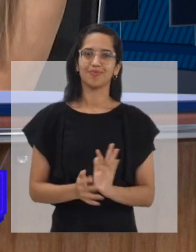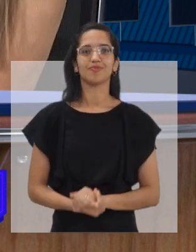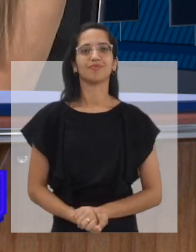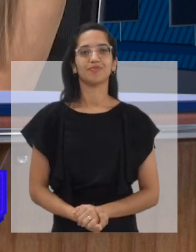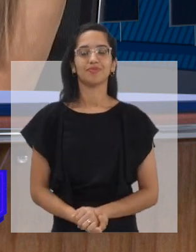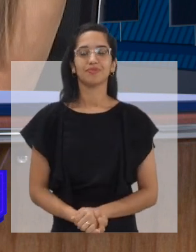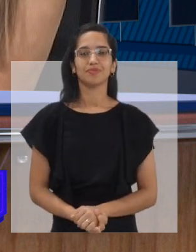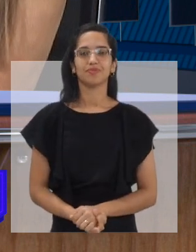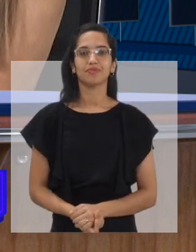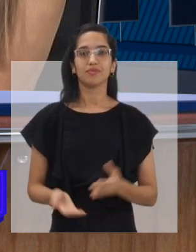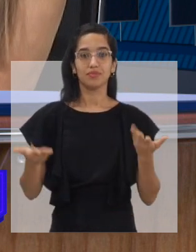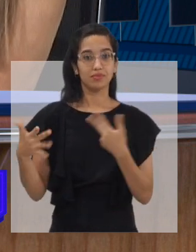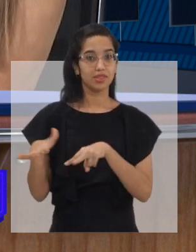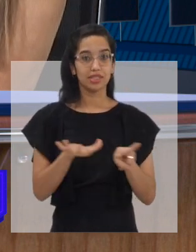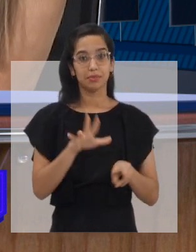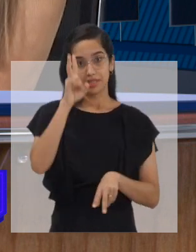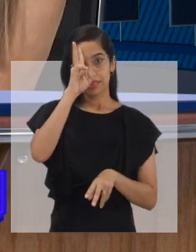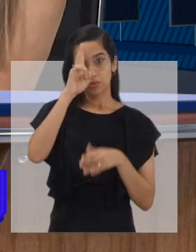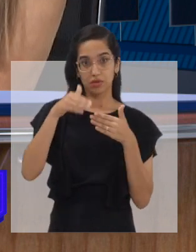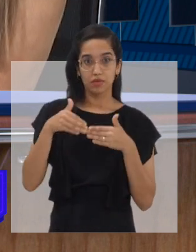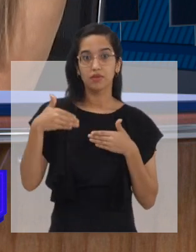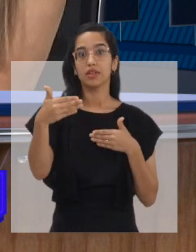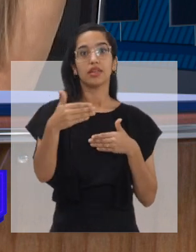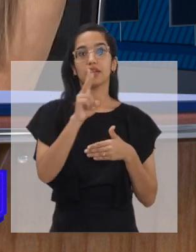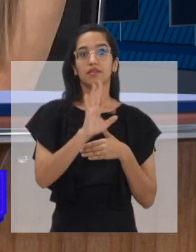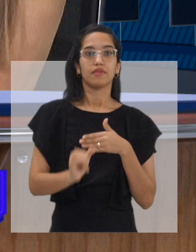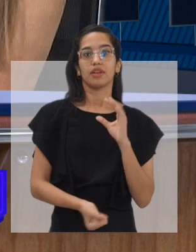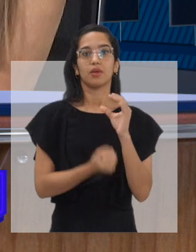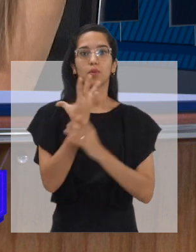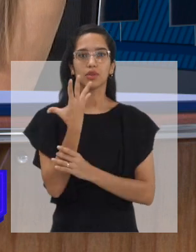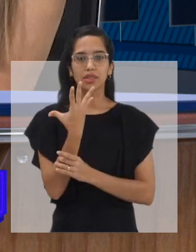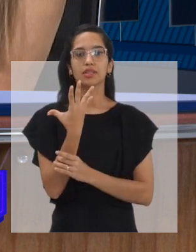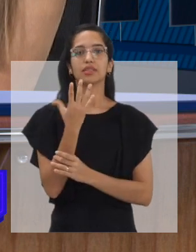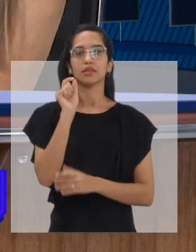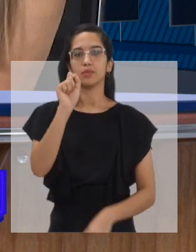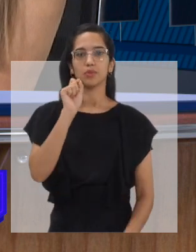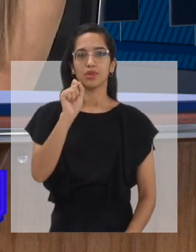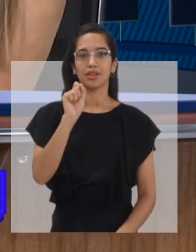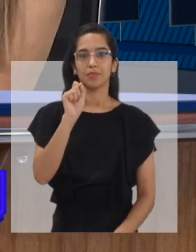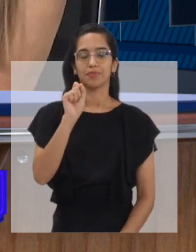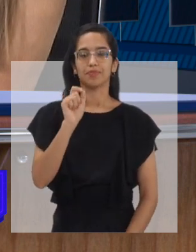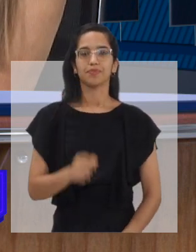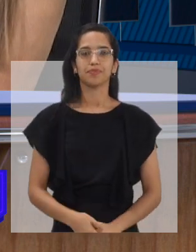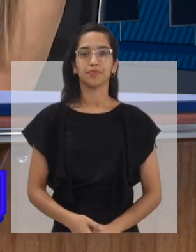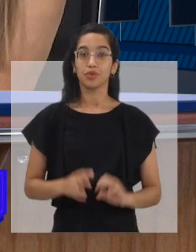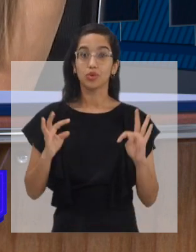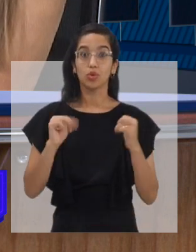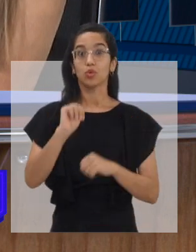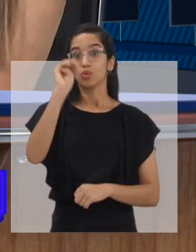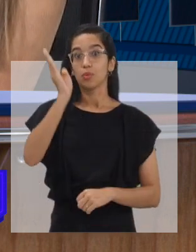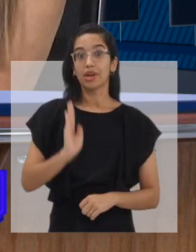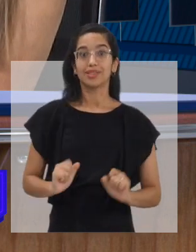essa semana, a partir da segunda-feira agora, estará sendo comemorado, ou está sendo comemorado em todo o